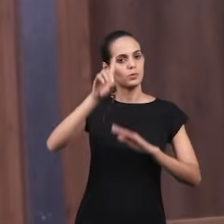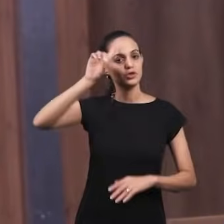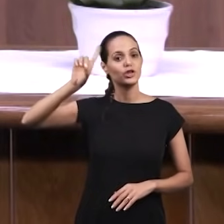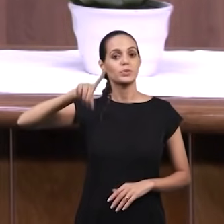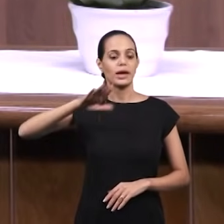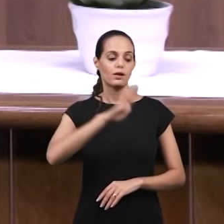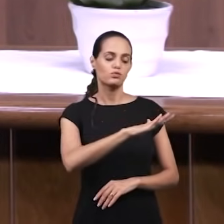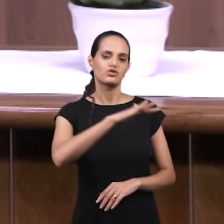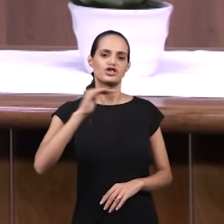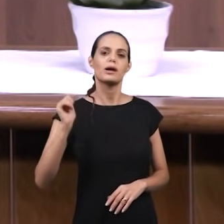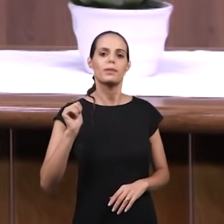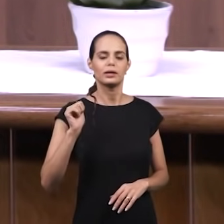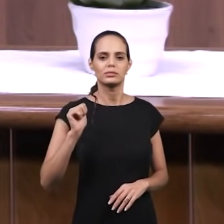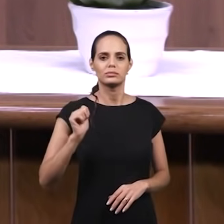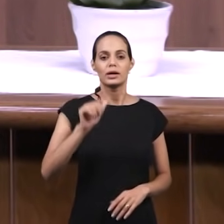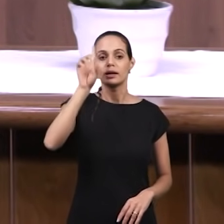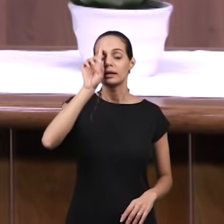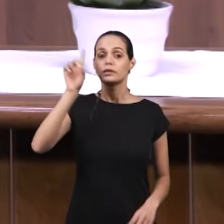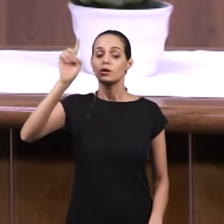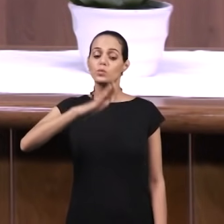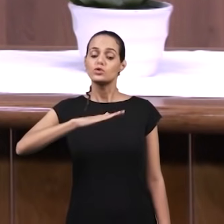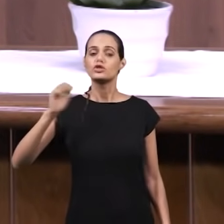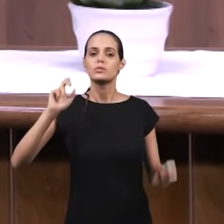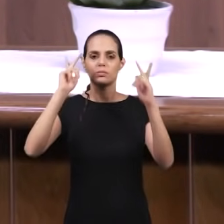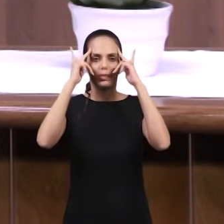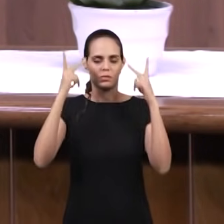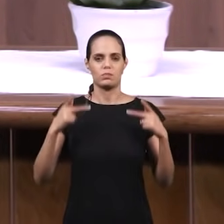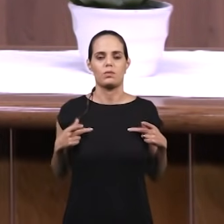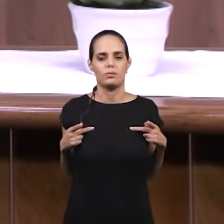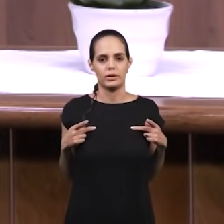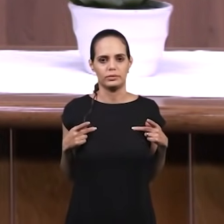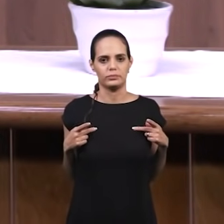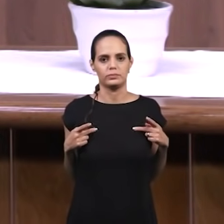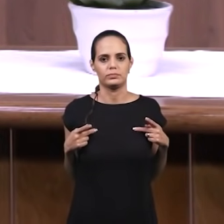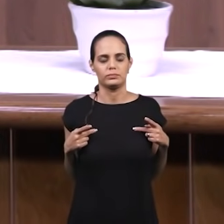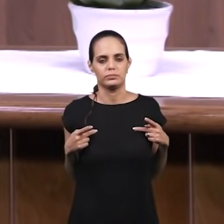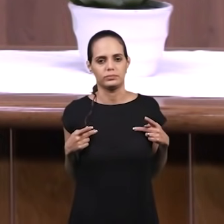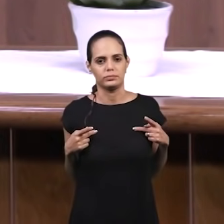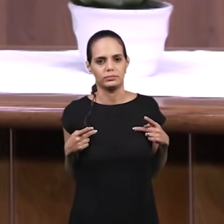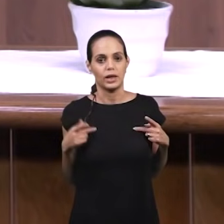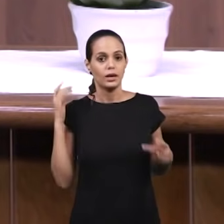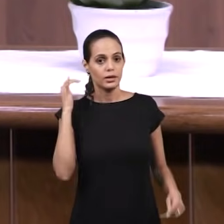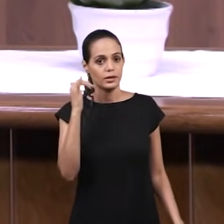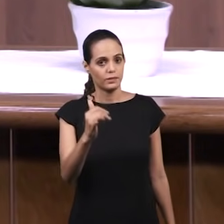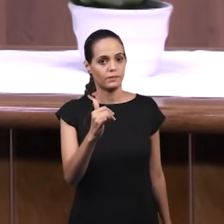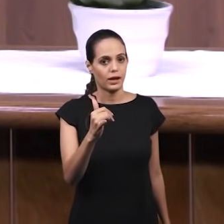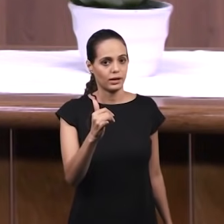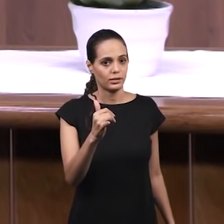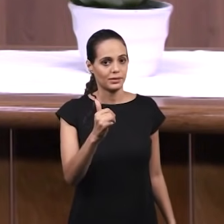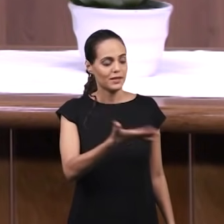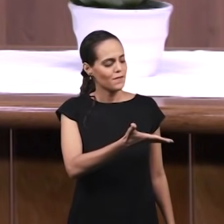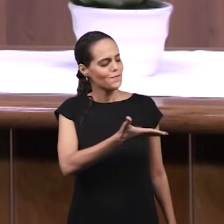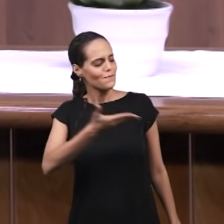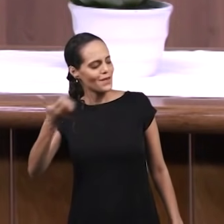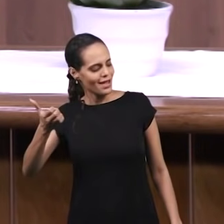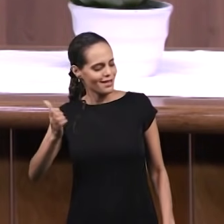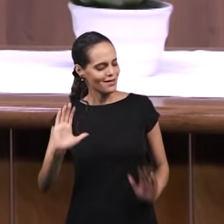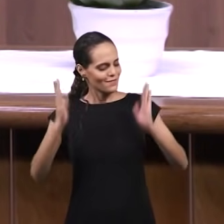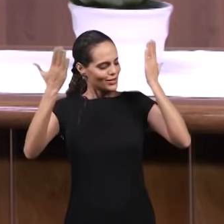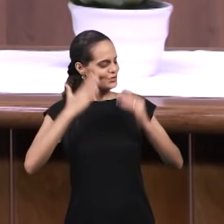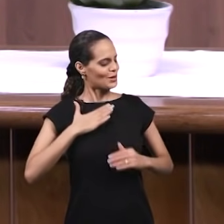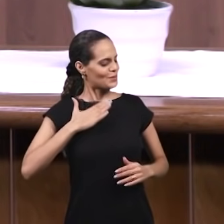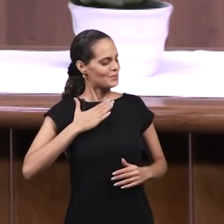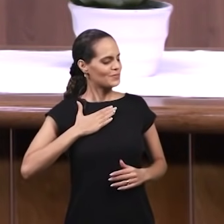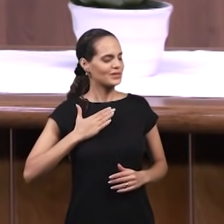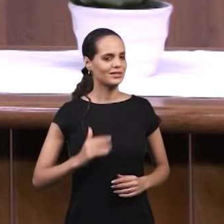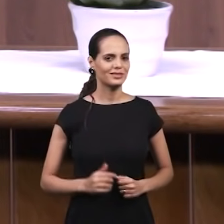um chamado. Deus, ele chama o homem e diz o seguinte: olha, venha me festejar